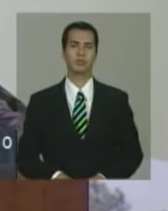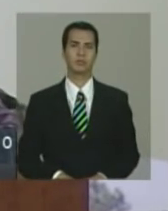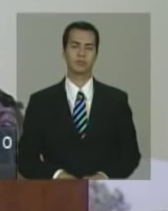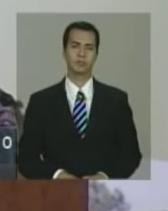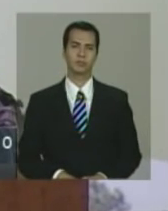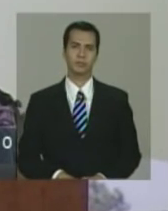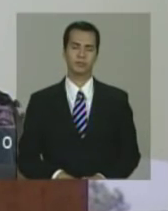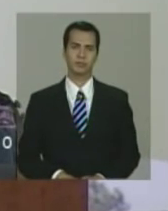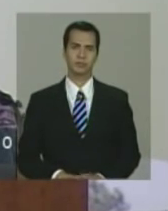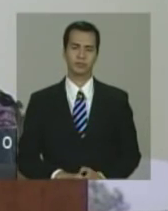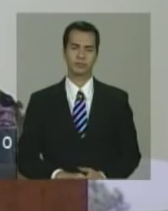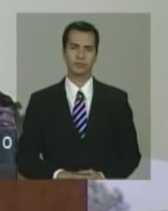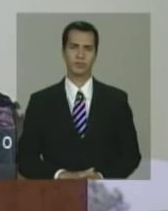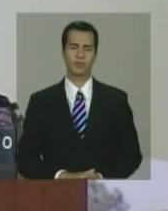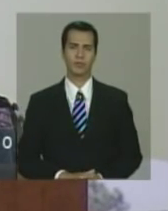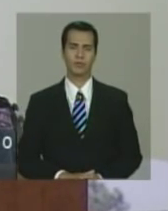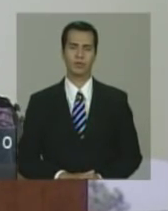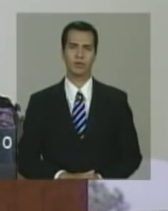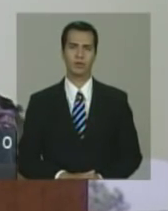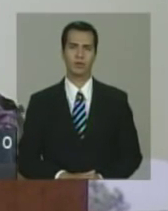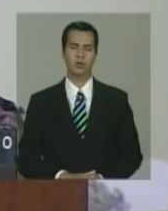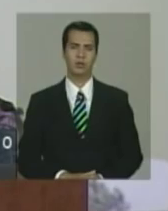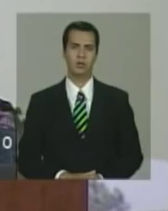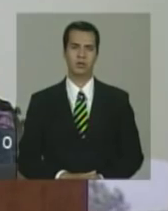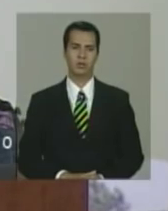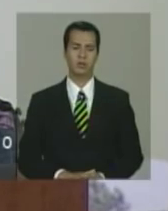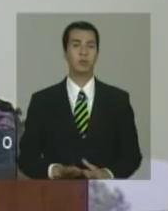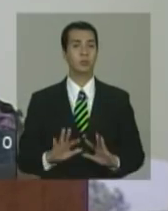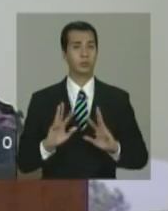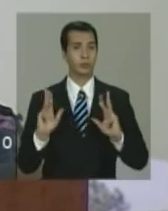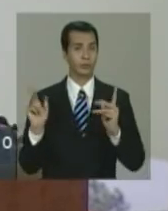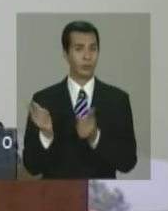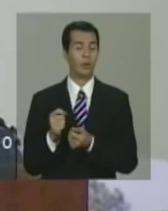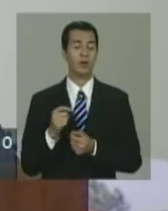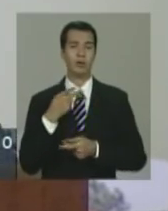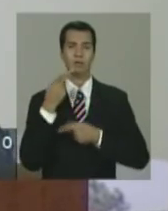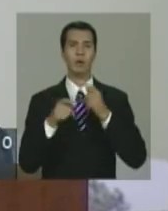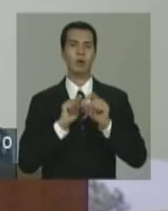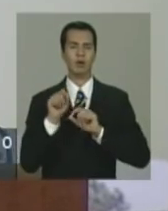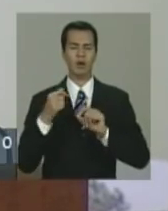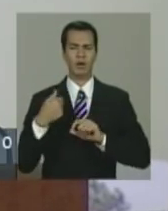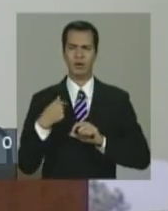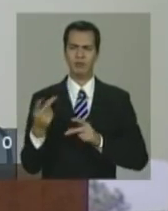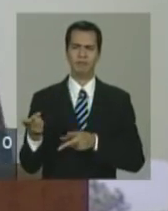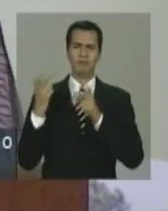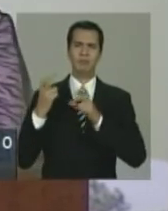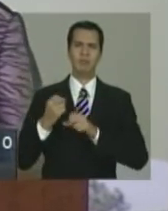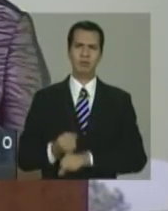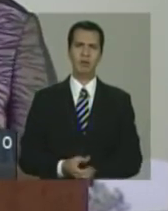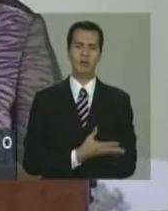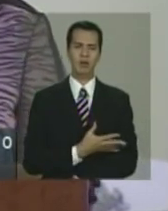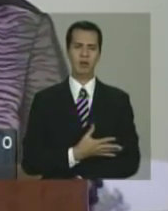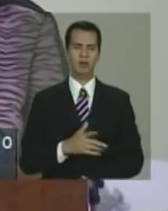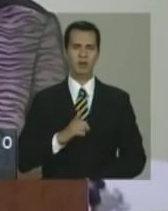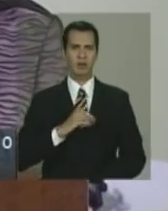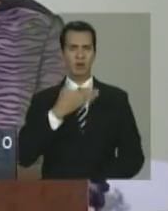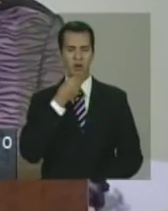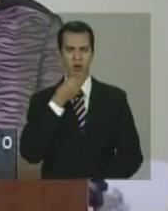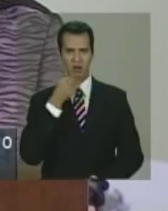queriam que seus filhos, foi a fala assim mais emocionante para mim, que era do